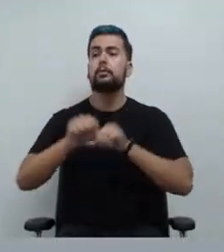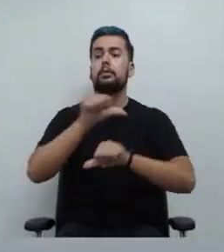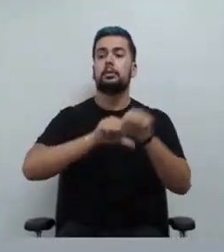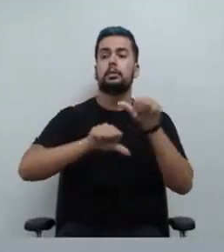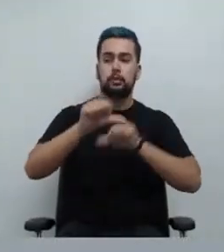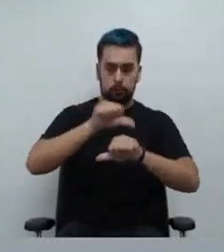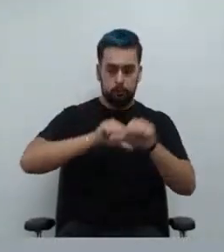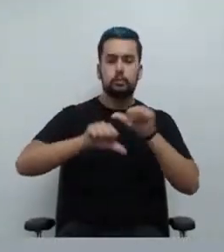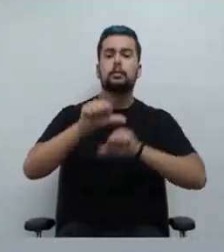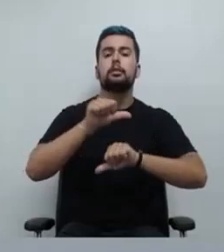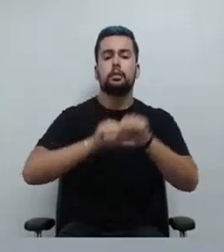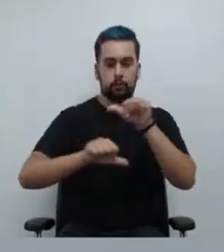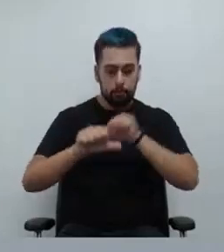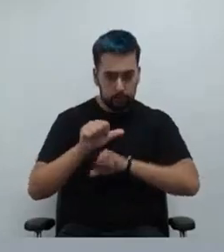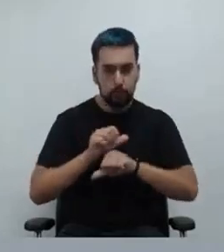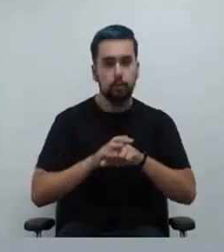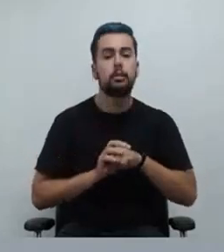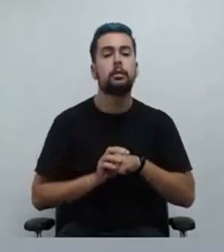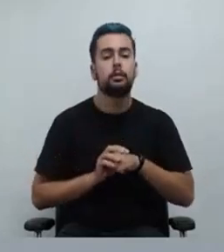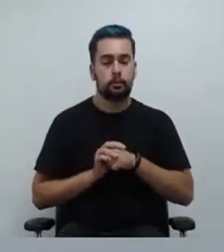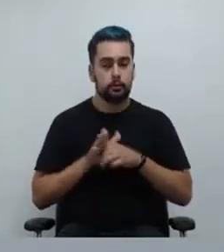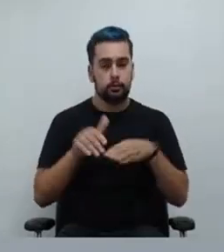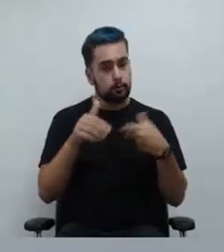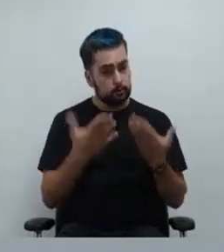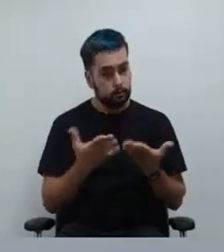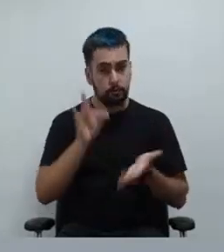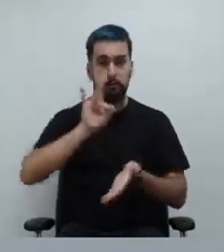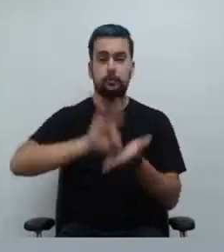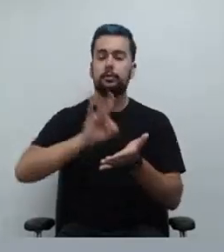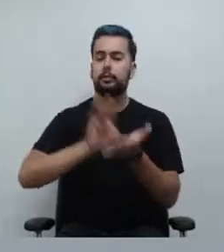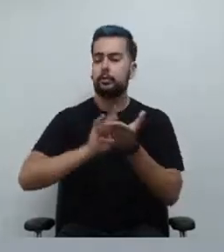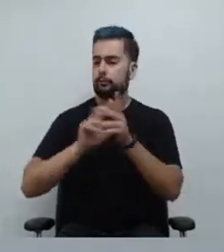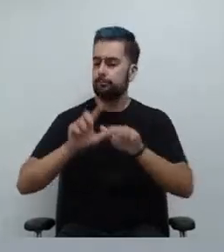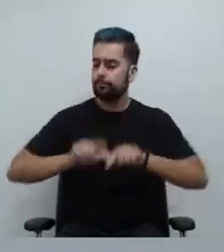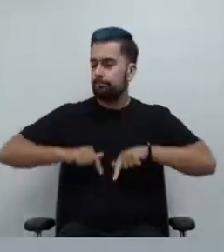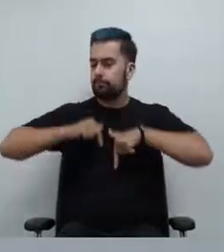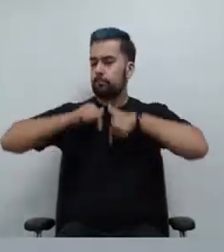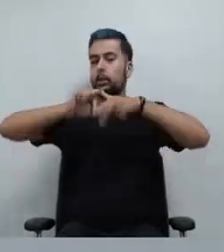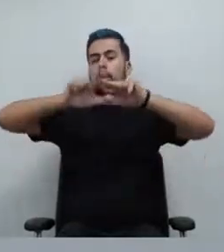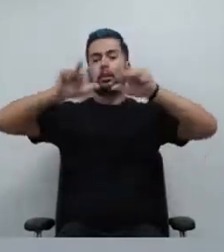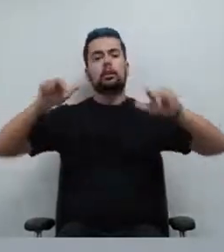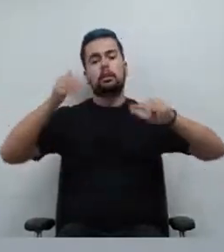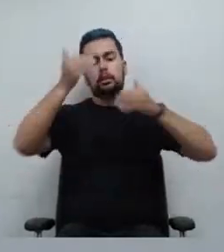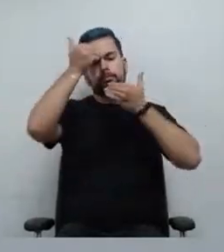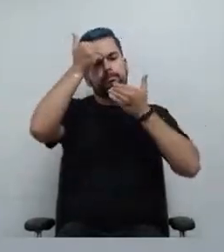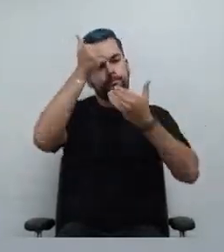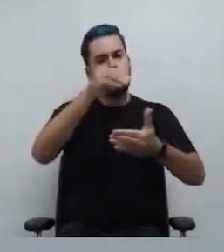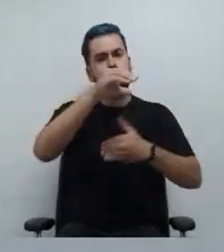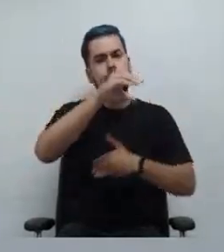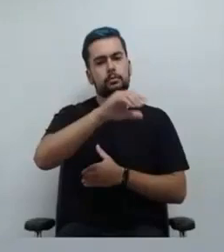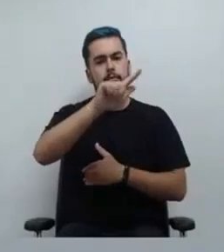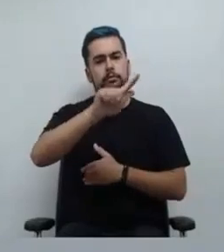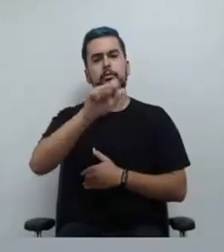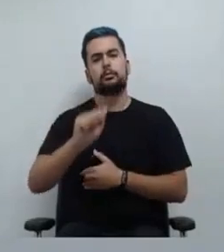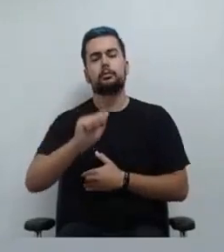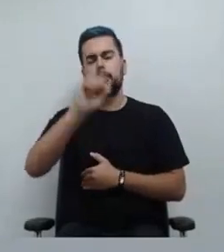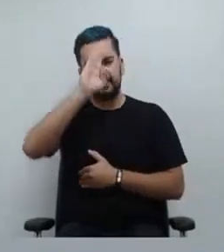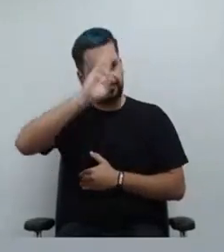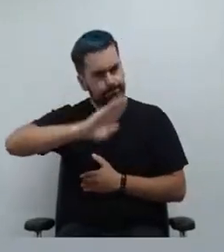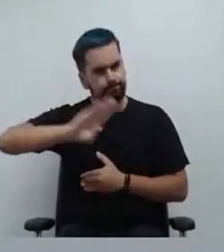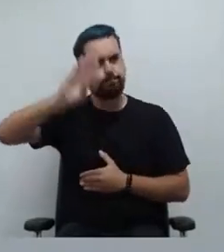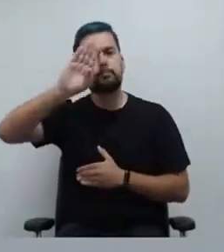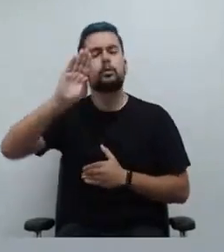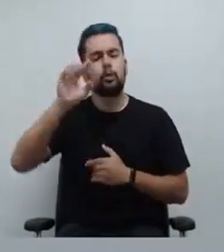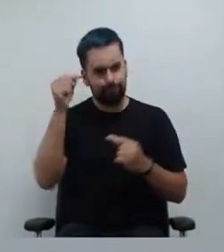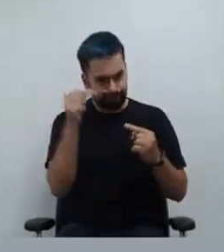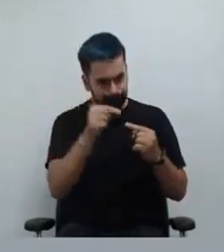Vista 150. Na verdade, foi fruto de vários esforços, e aqui eu queria muito agradecer a CGA, que priorizou essa agenda, que nos